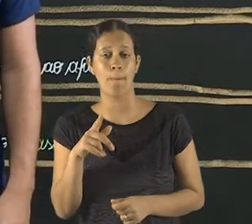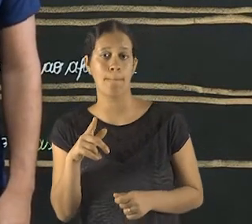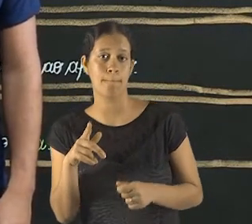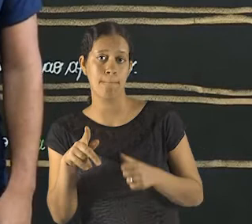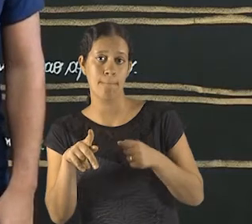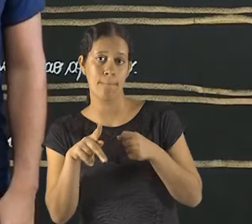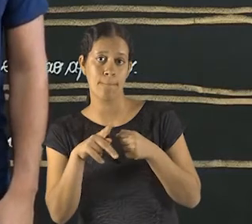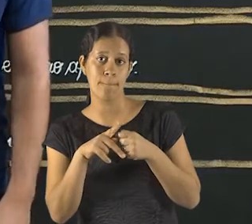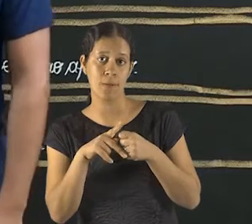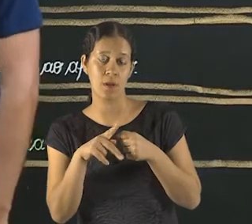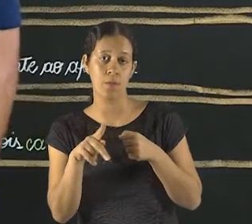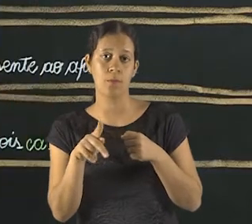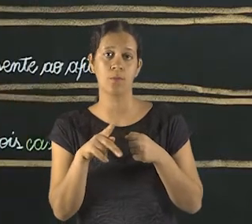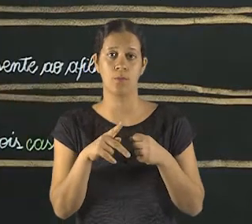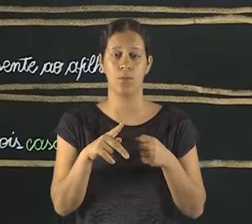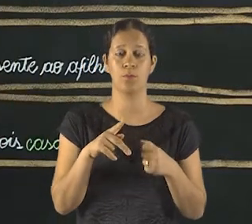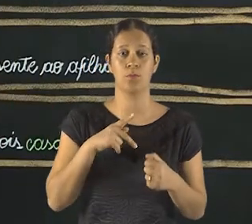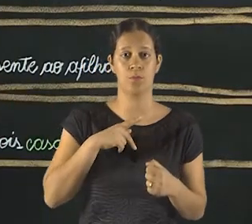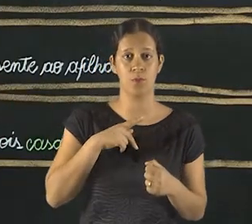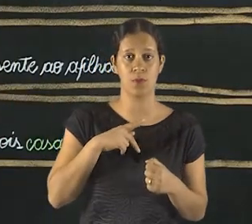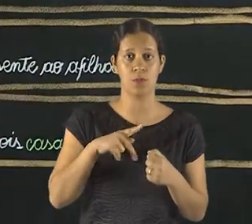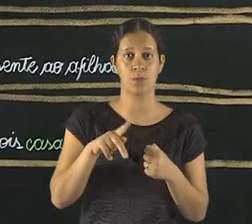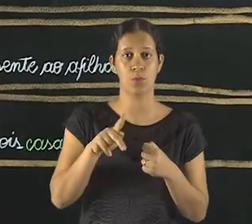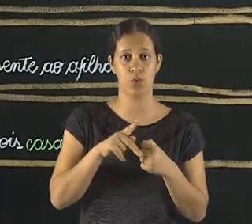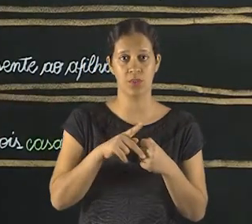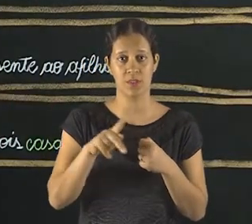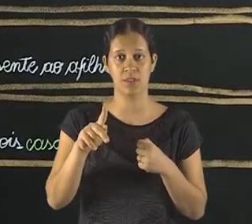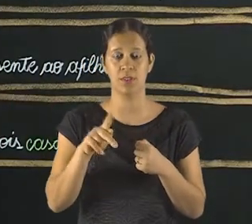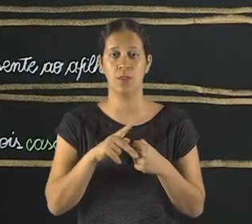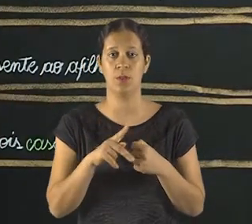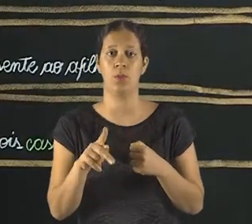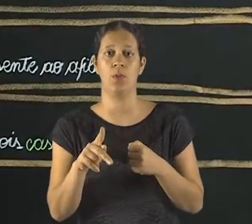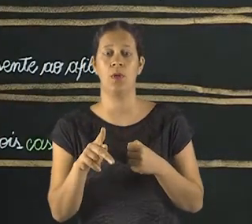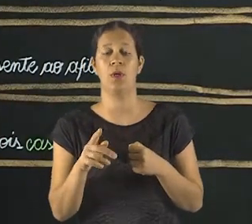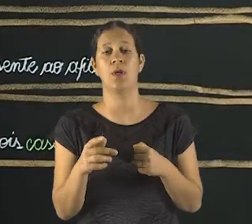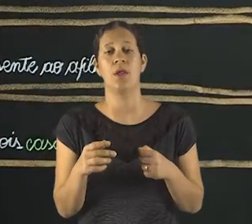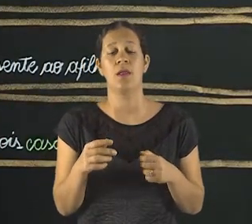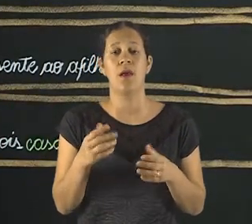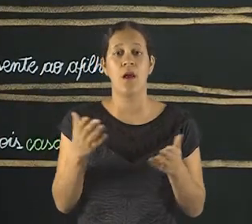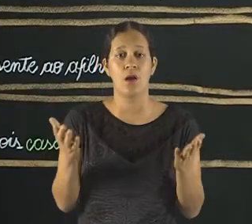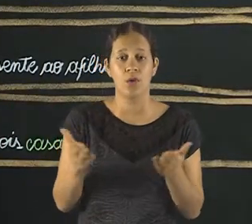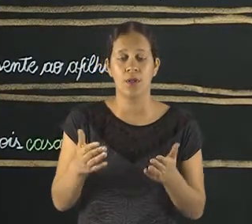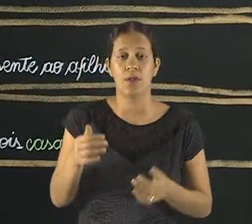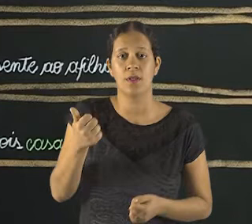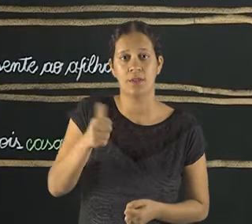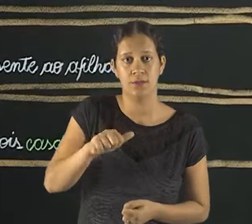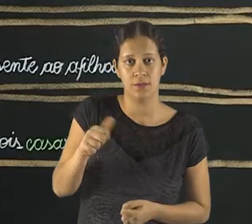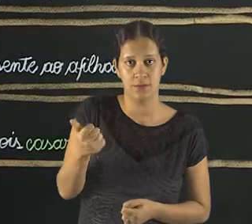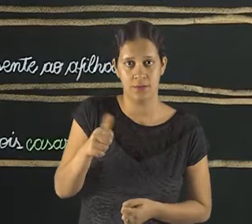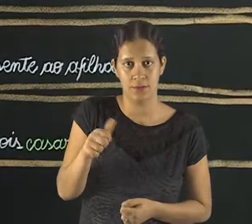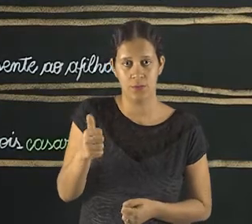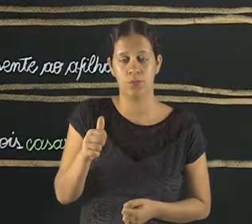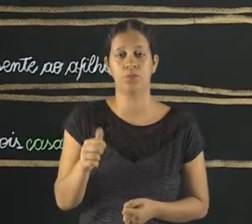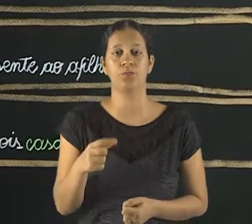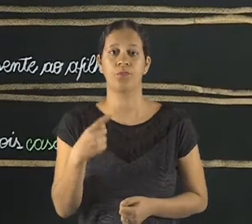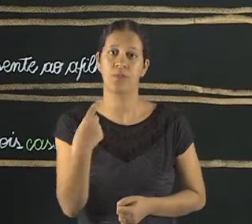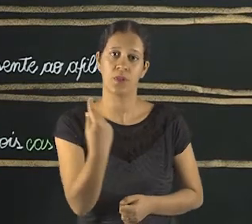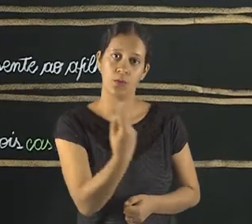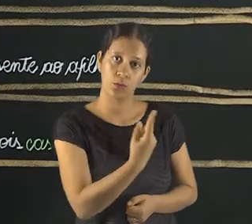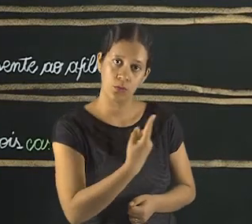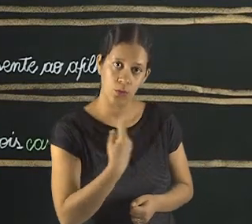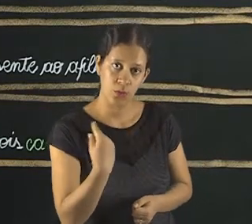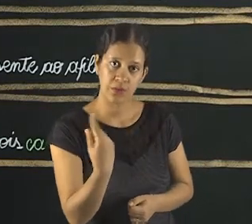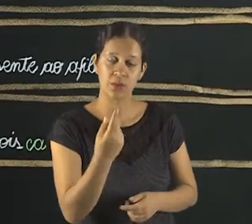uma preposição, ou seja, o complemento é ligado diretamente ao verbo. Vamos analisar essa primeira